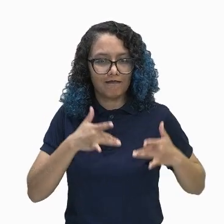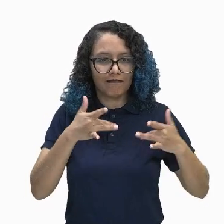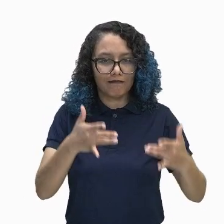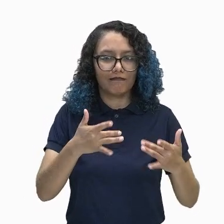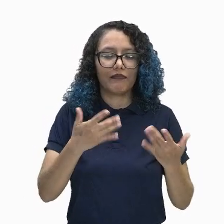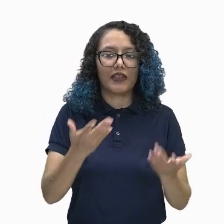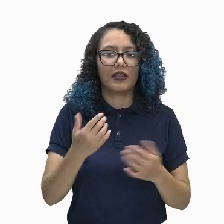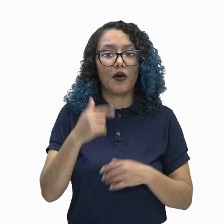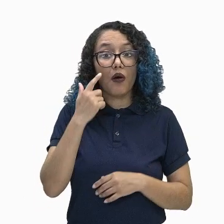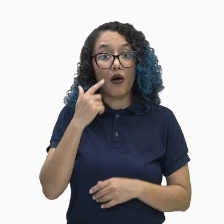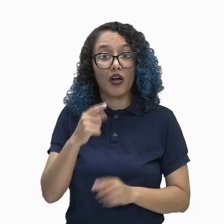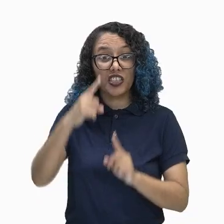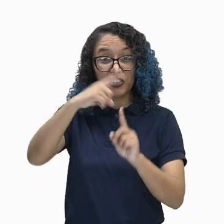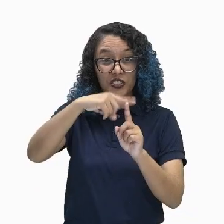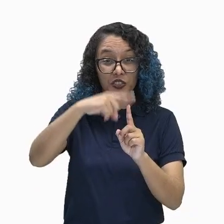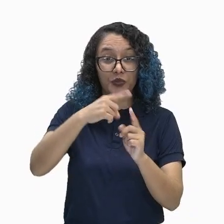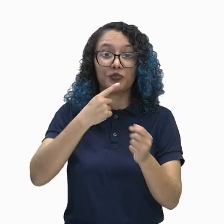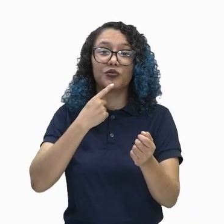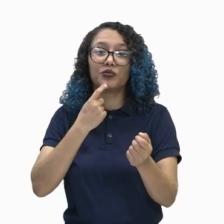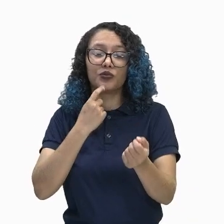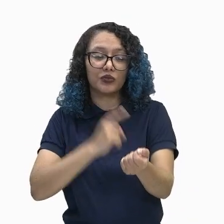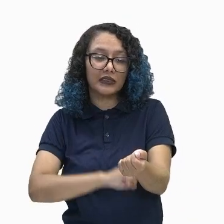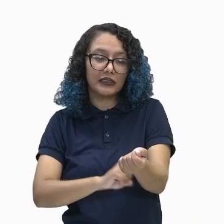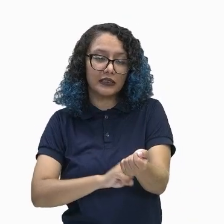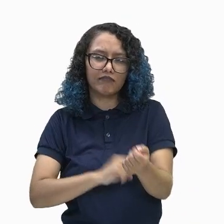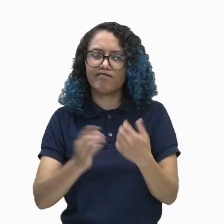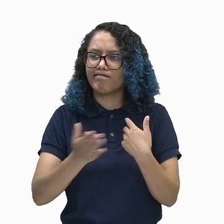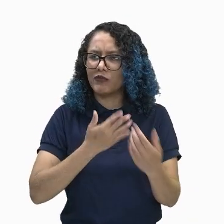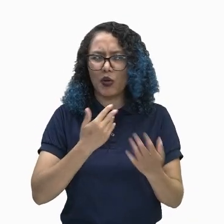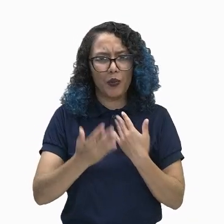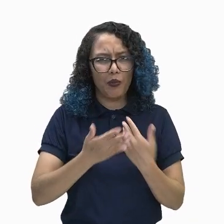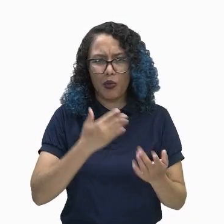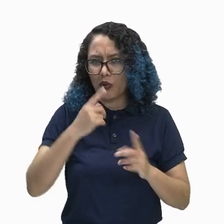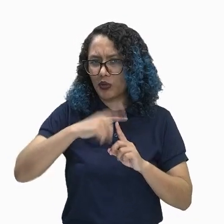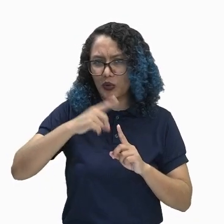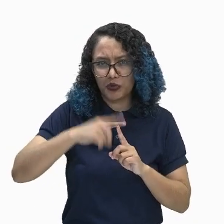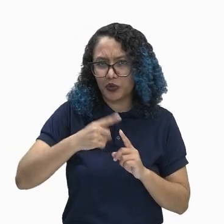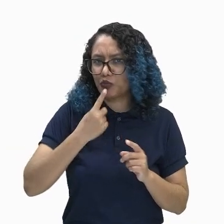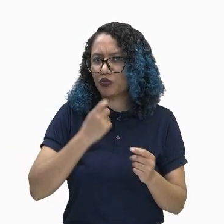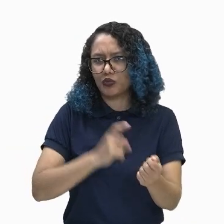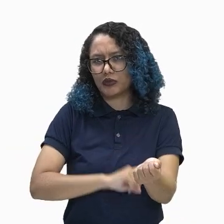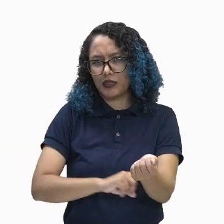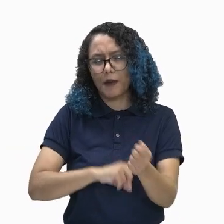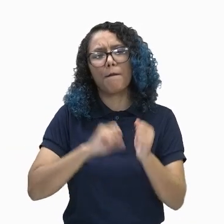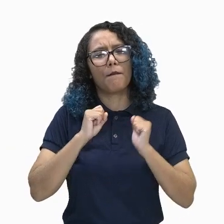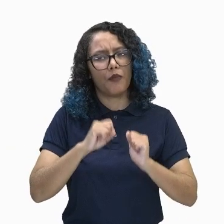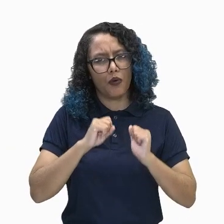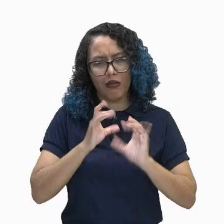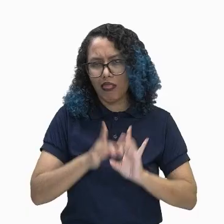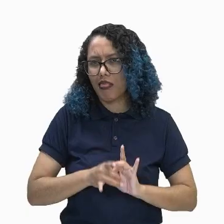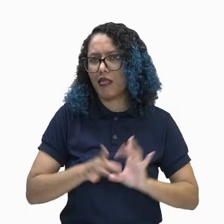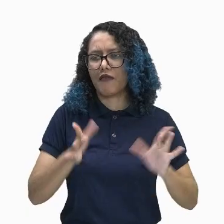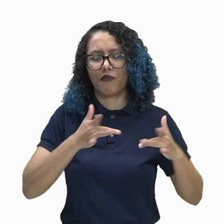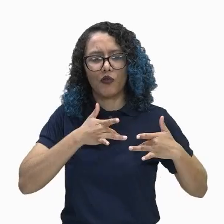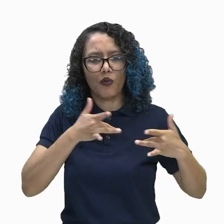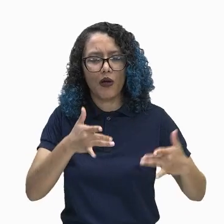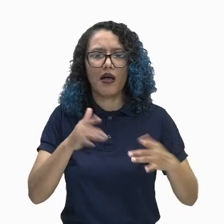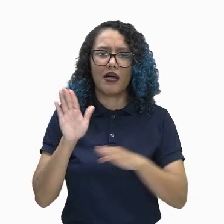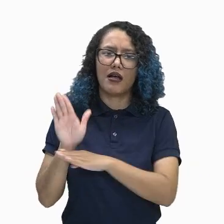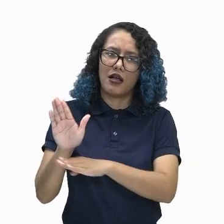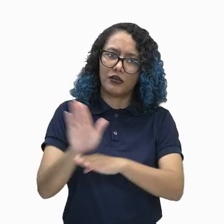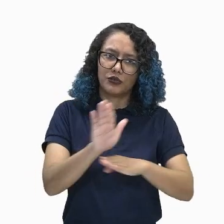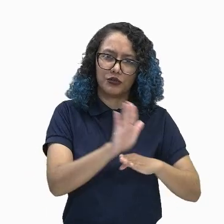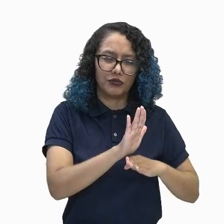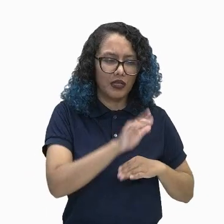está destacada. Então, perceba que não importa qual seja o seu tipo sanguíneo. Você pode doar e pode ajudar muitas